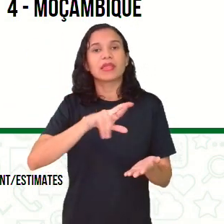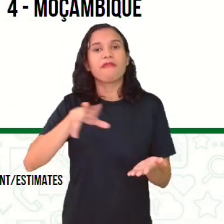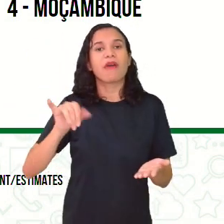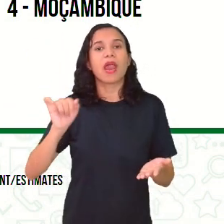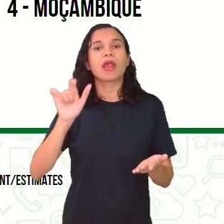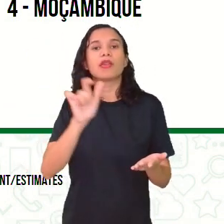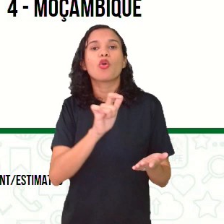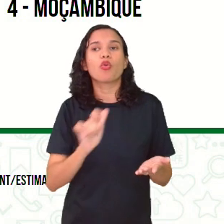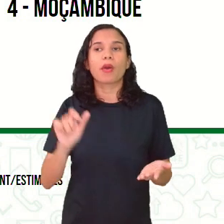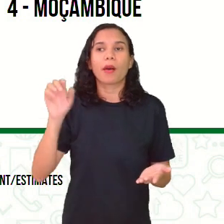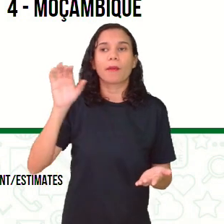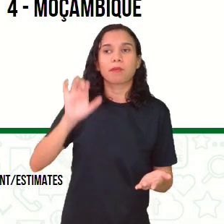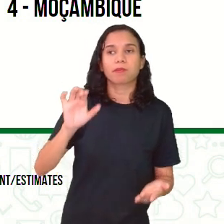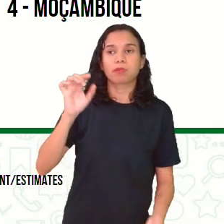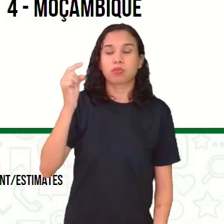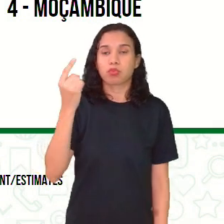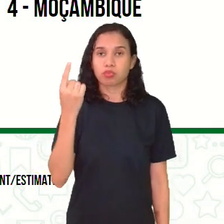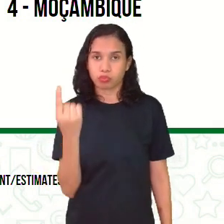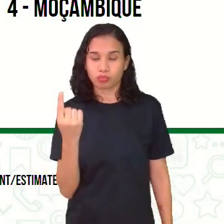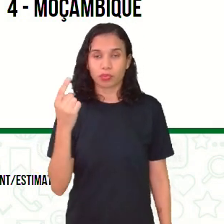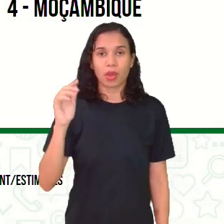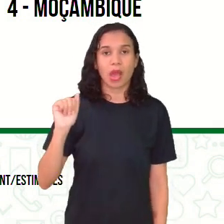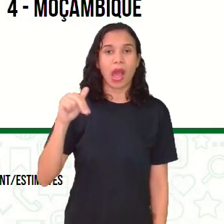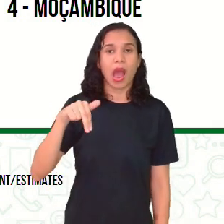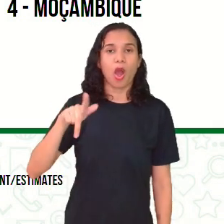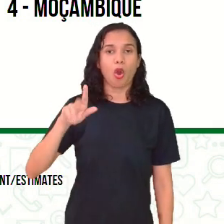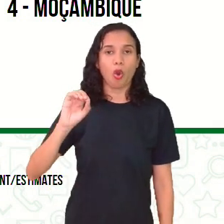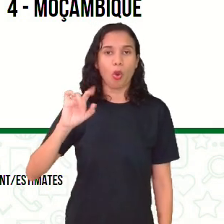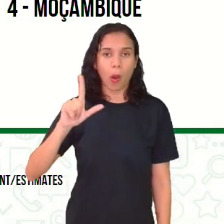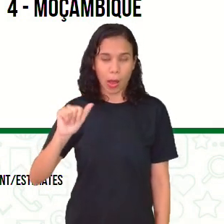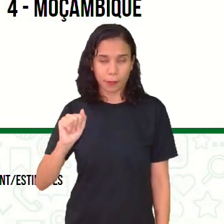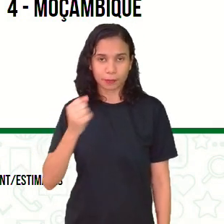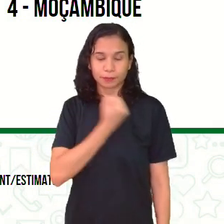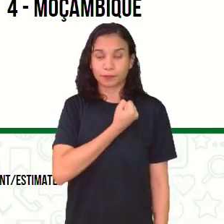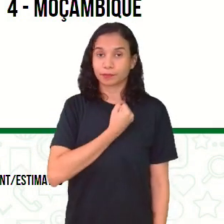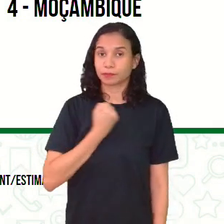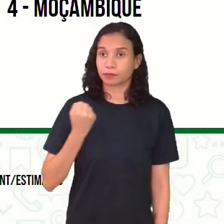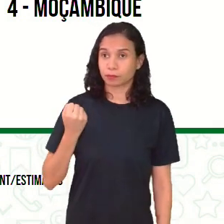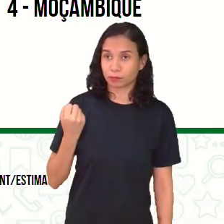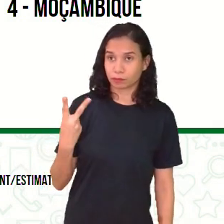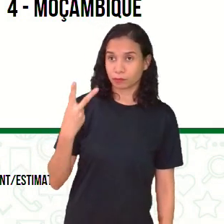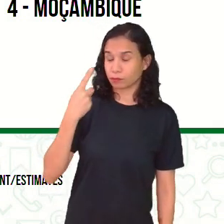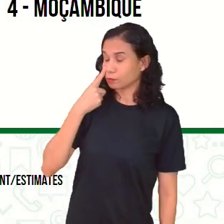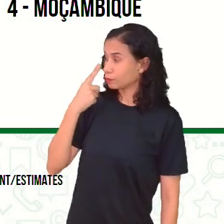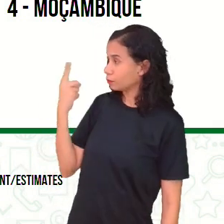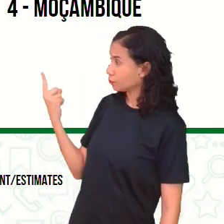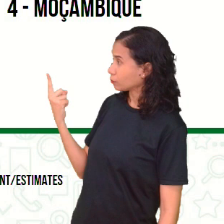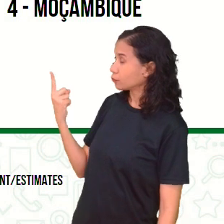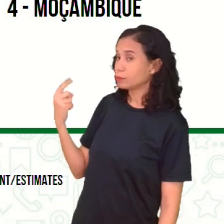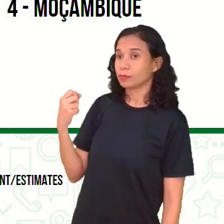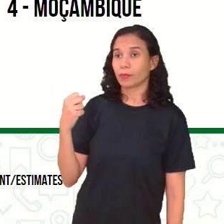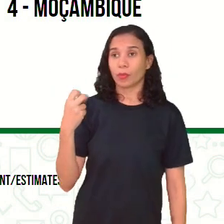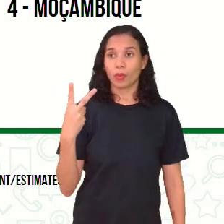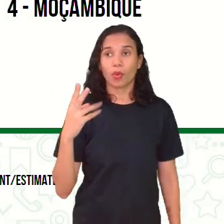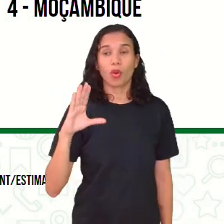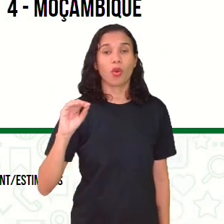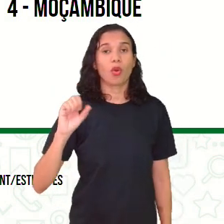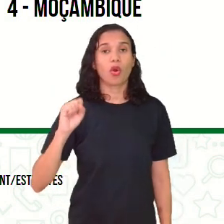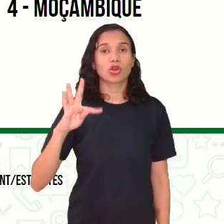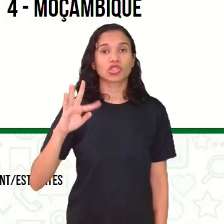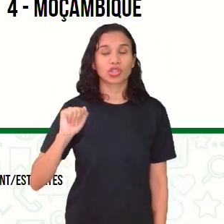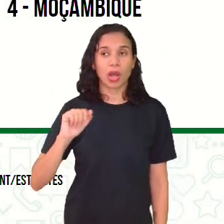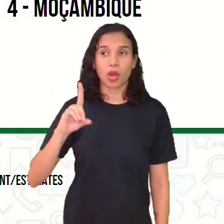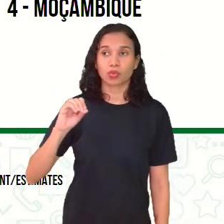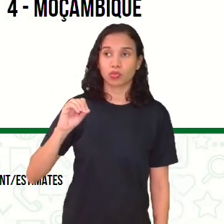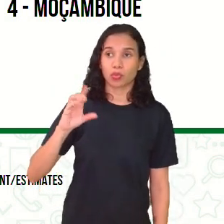África. Então, aí, no número 1, está aí Angola. Número 2, acompanha aí, ó, o Costa do Ouro, que